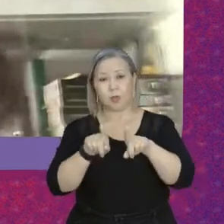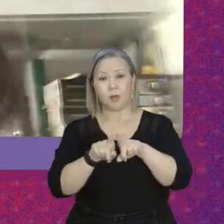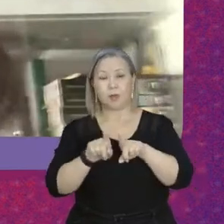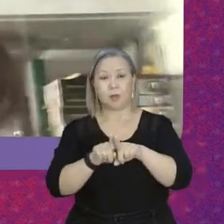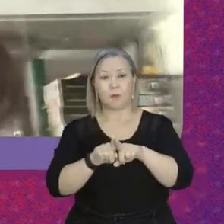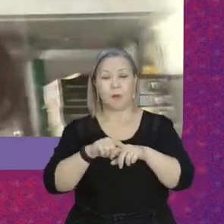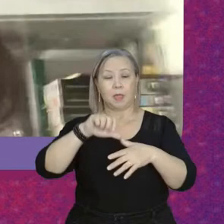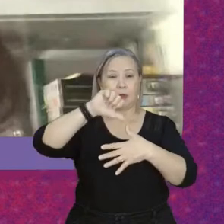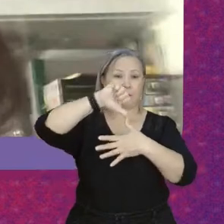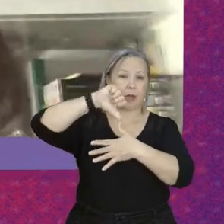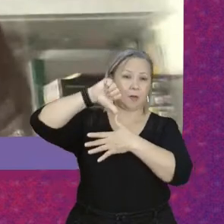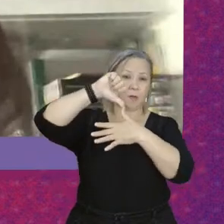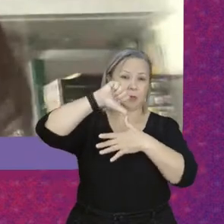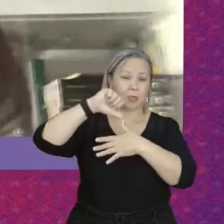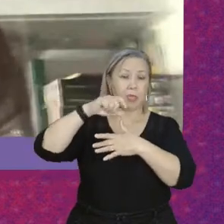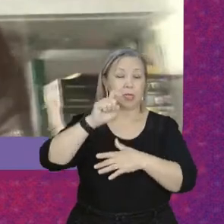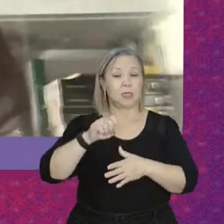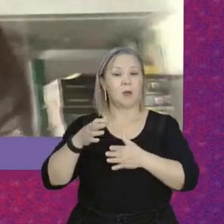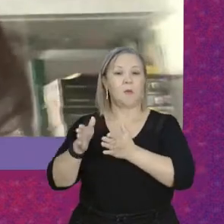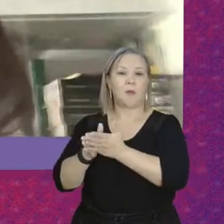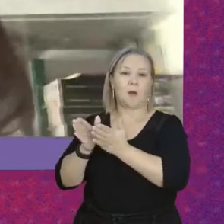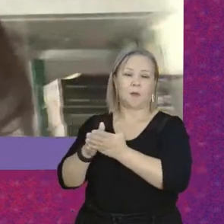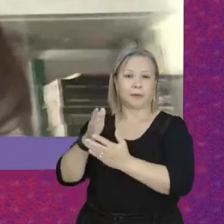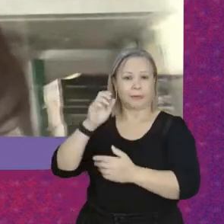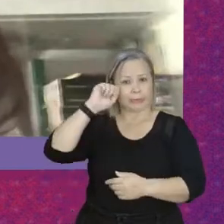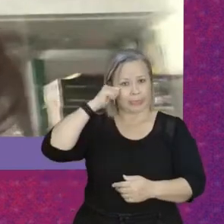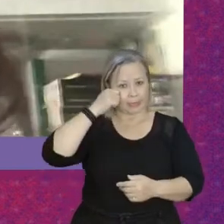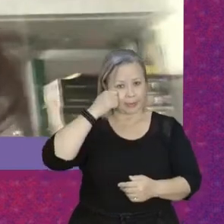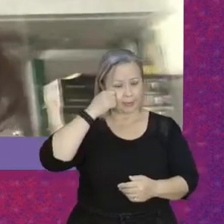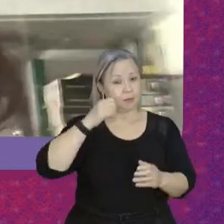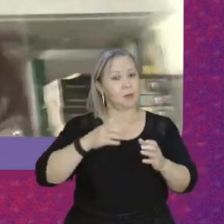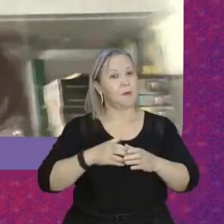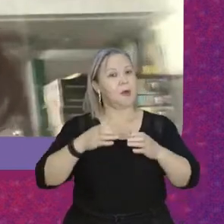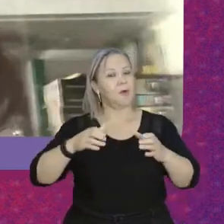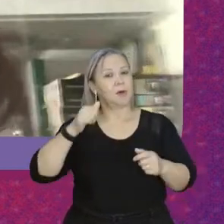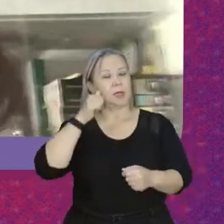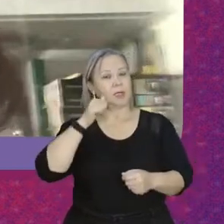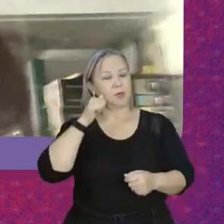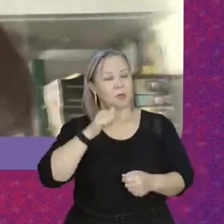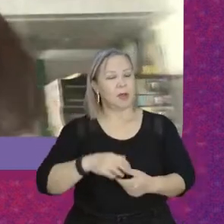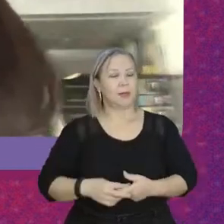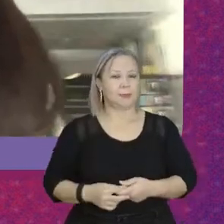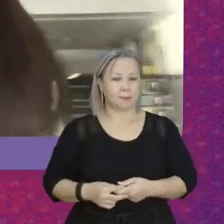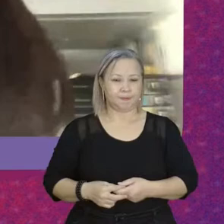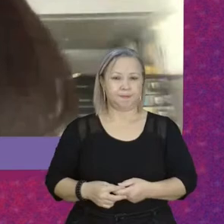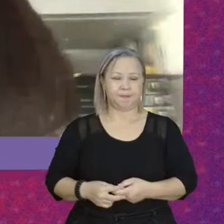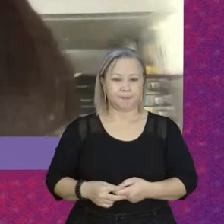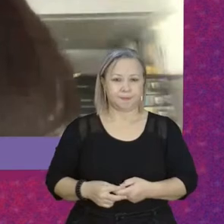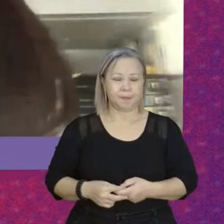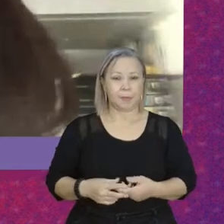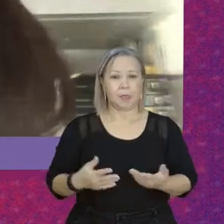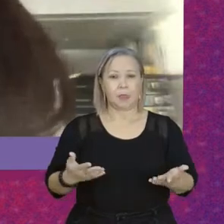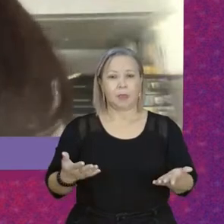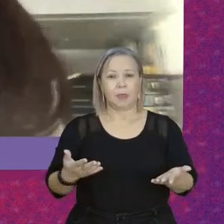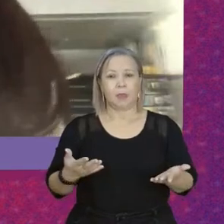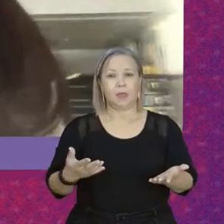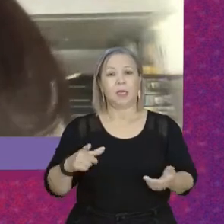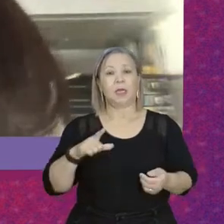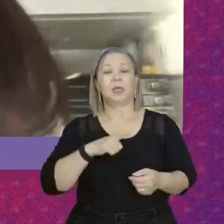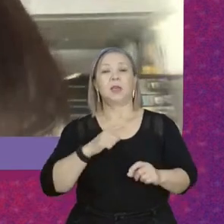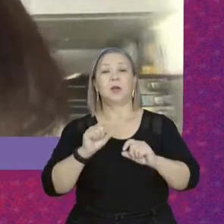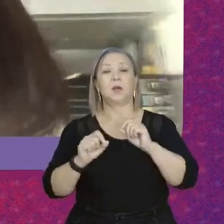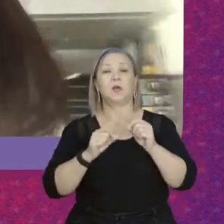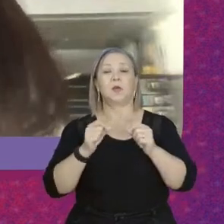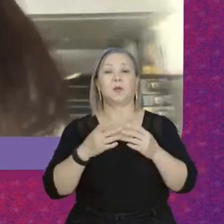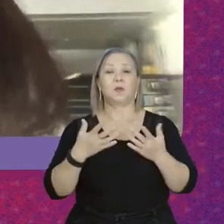Latina, são pobres e negras. É isso que nos diz a professora Tica. Temos aí, então, uma herança